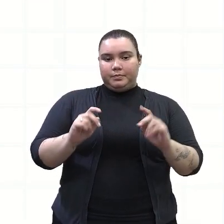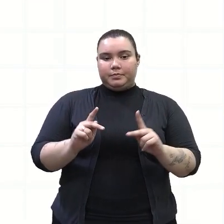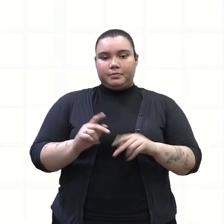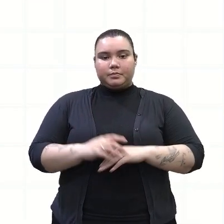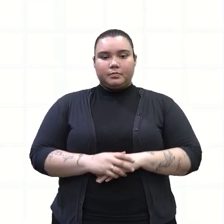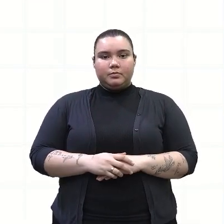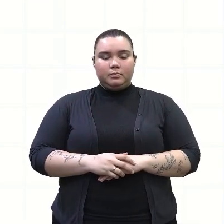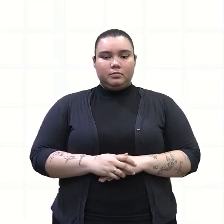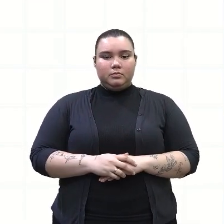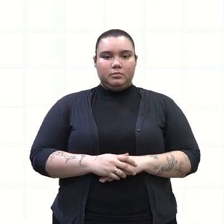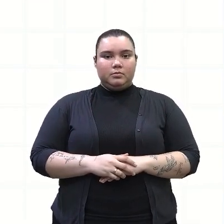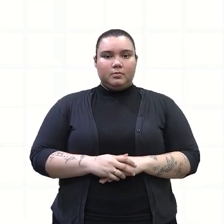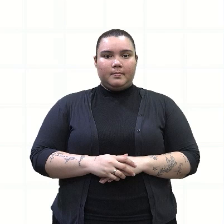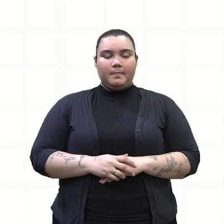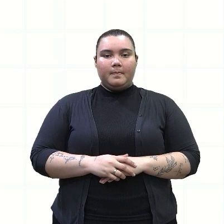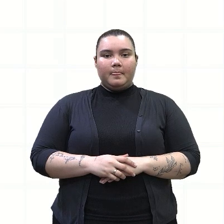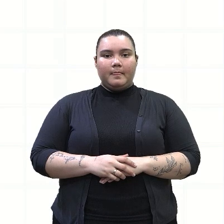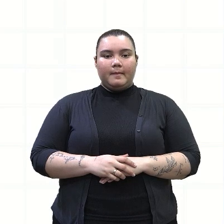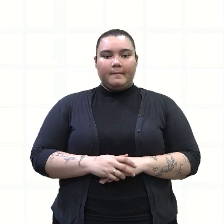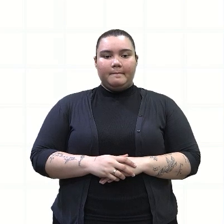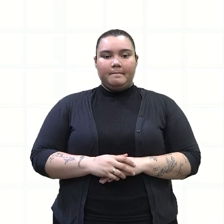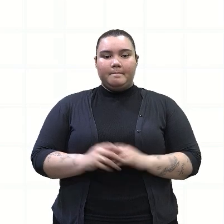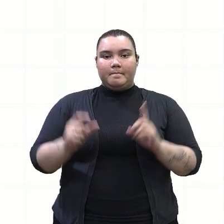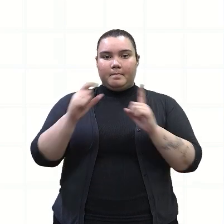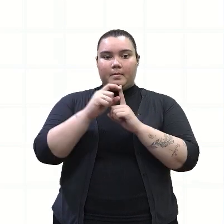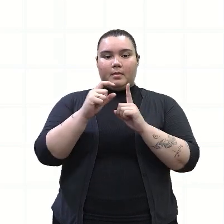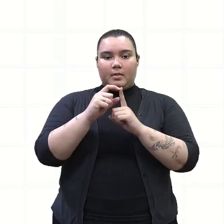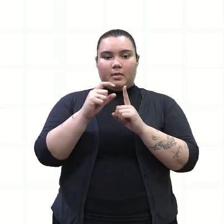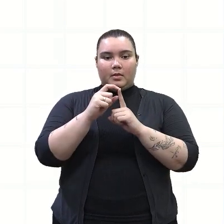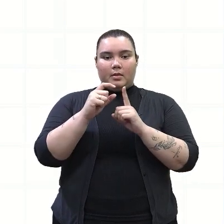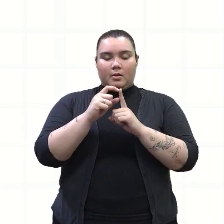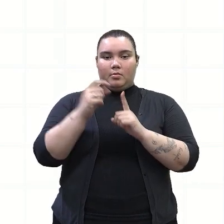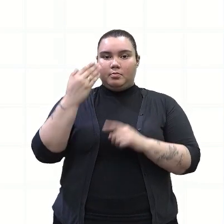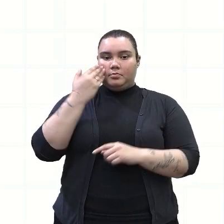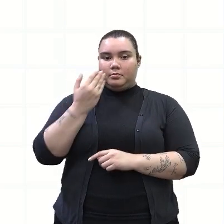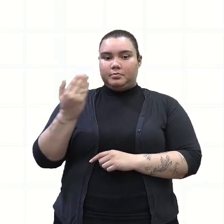shortest married couple. A palavra short